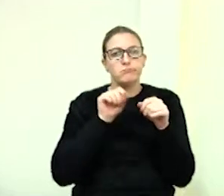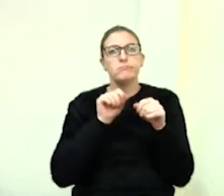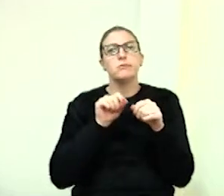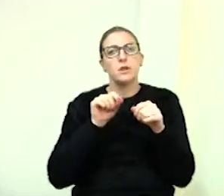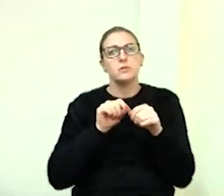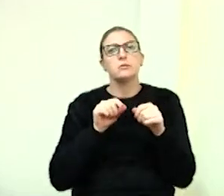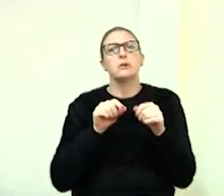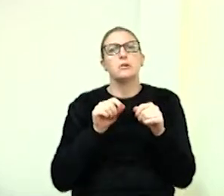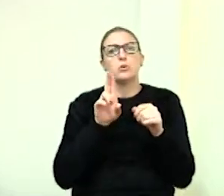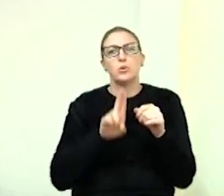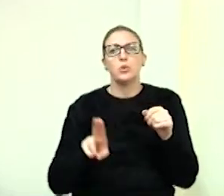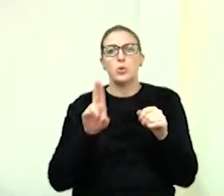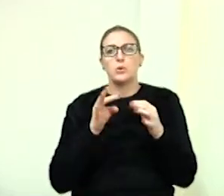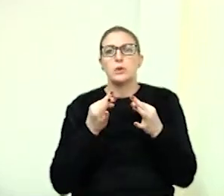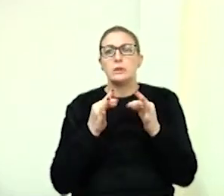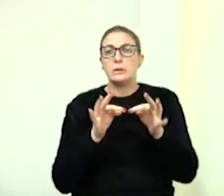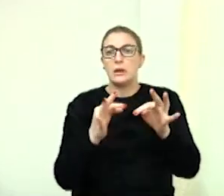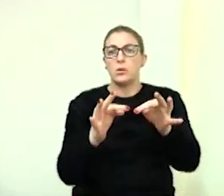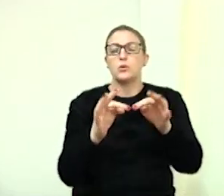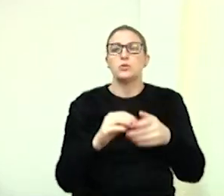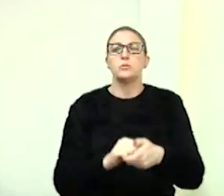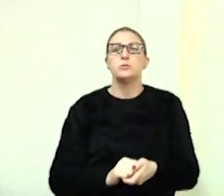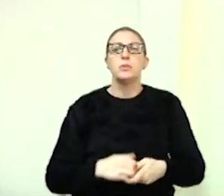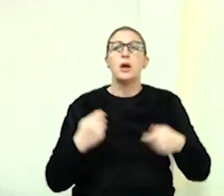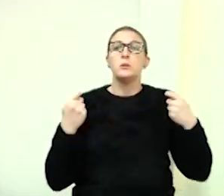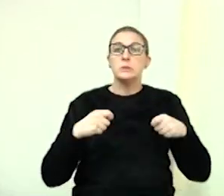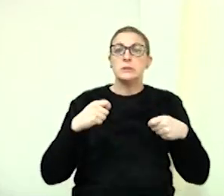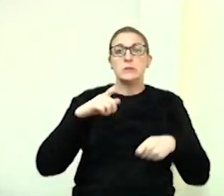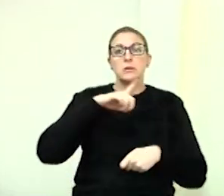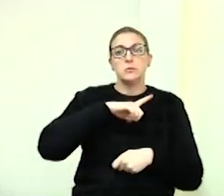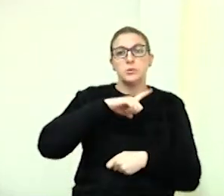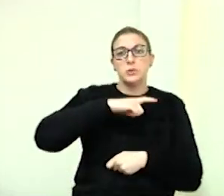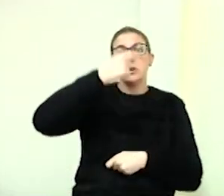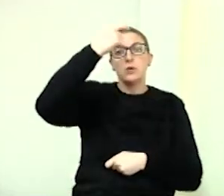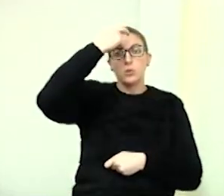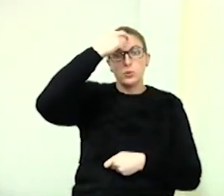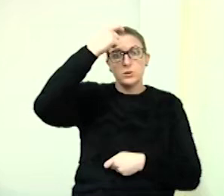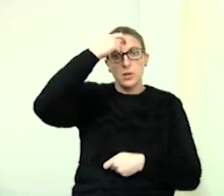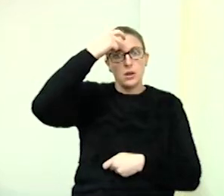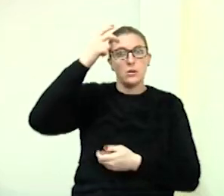Temos que ter a ciência de manter essa resolução